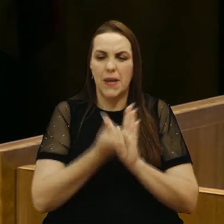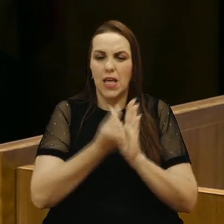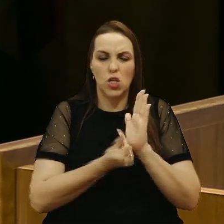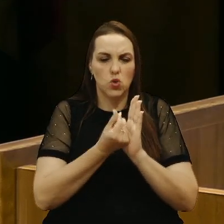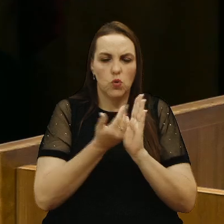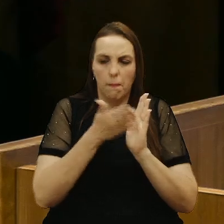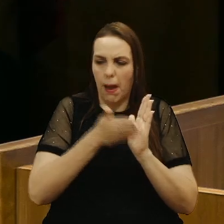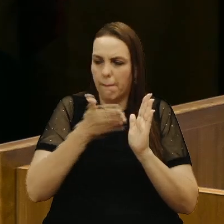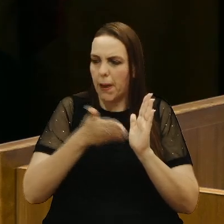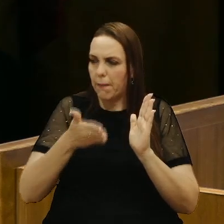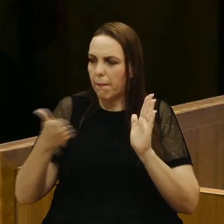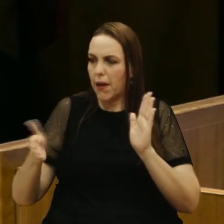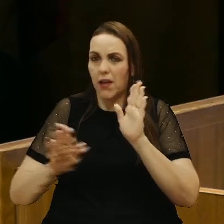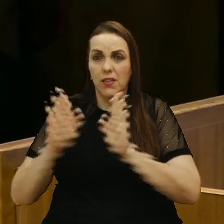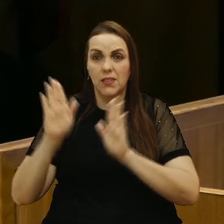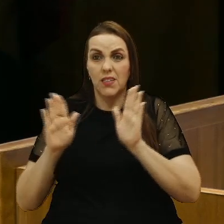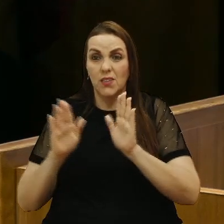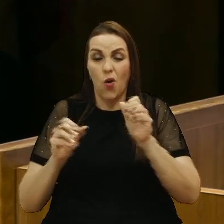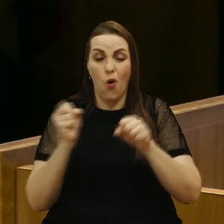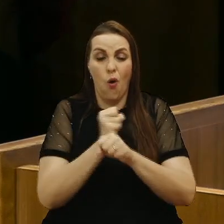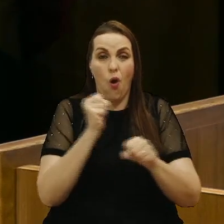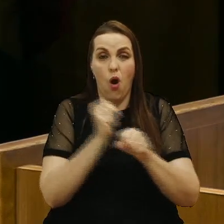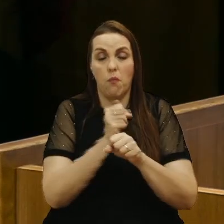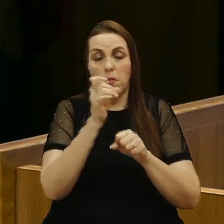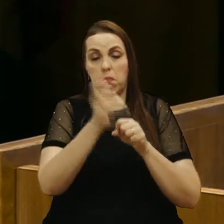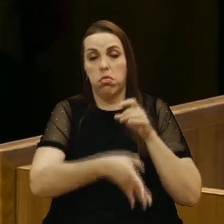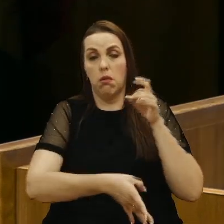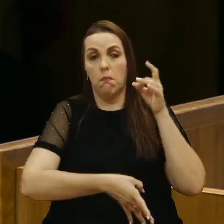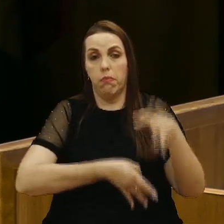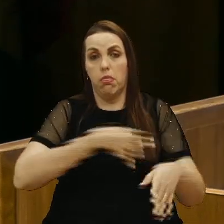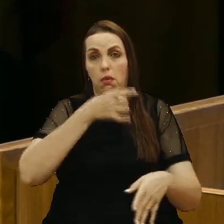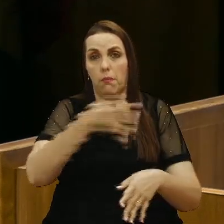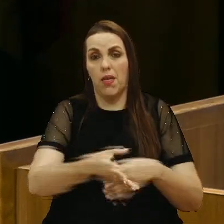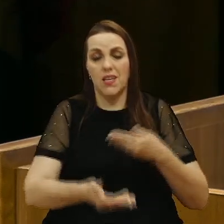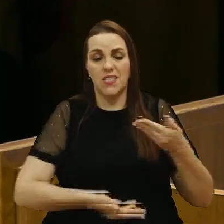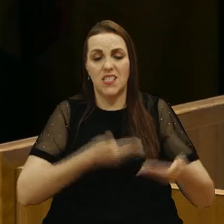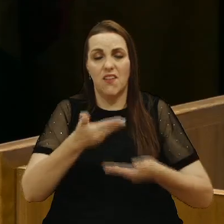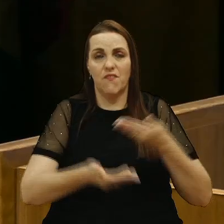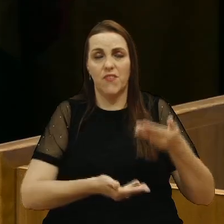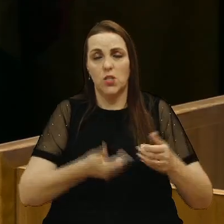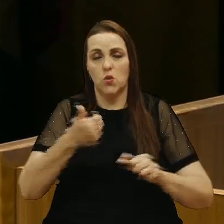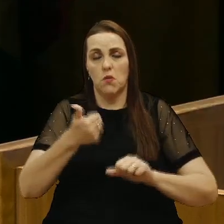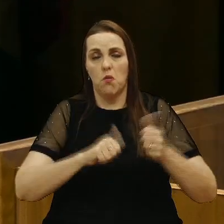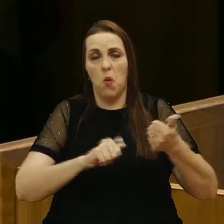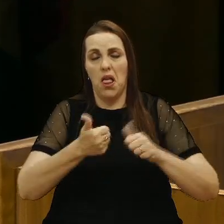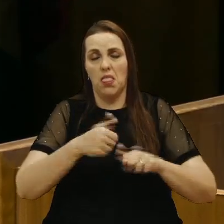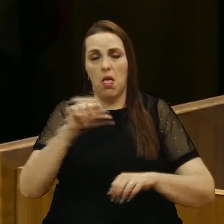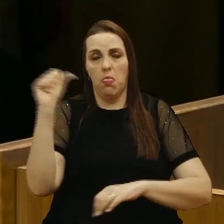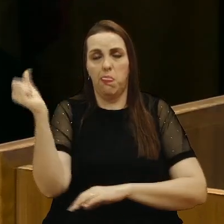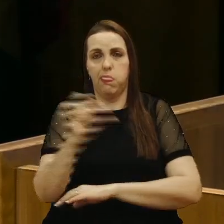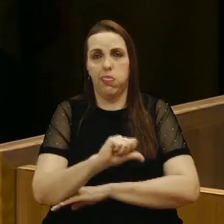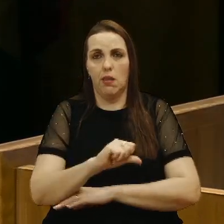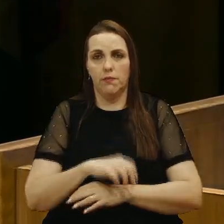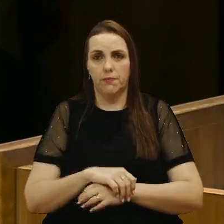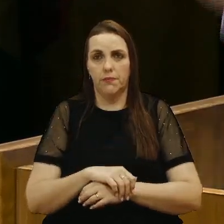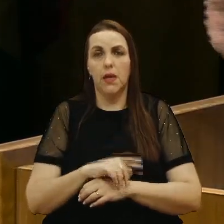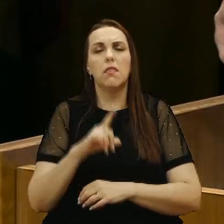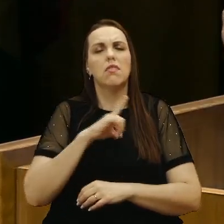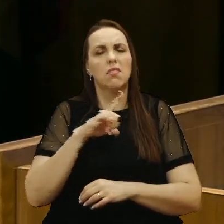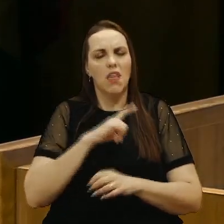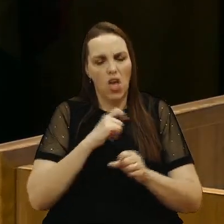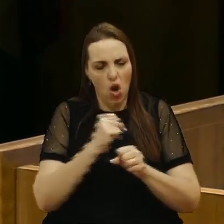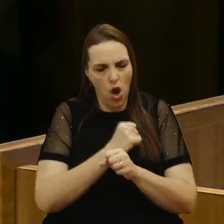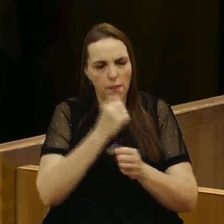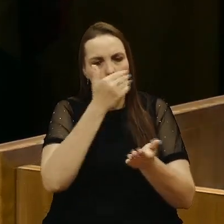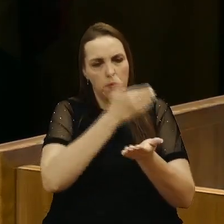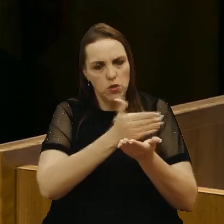que frequentemente resulta em obras abandonadas e serviços de má qualidade. Temos obra iniciada, parada e